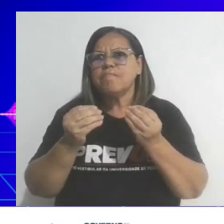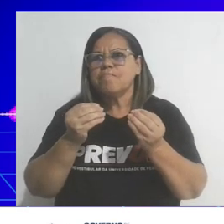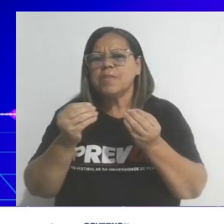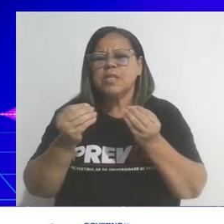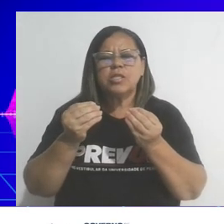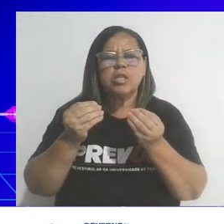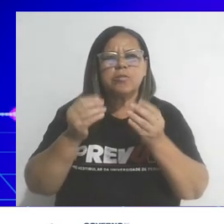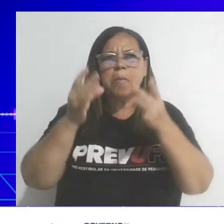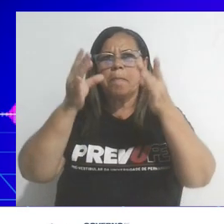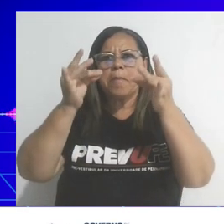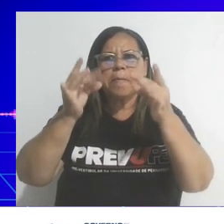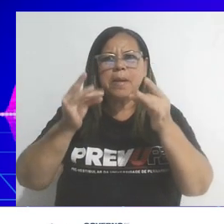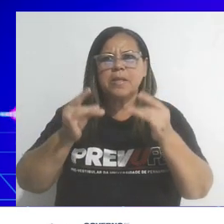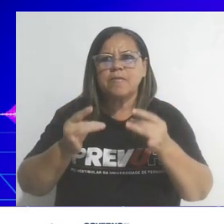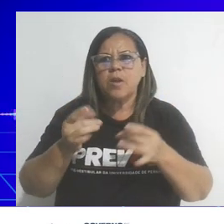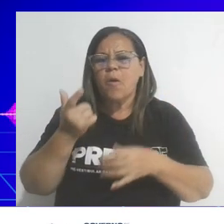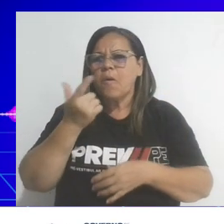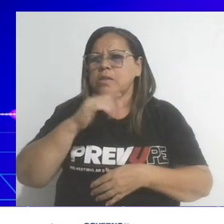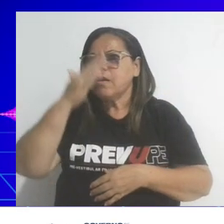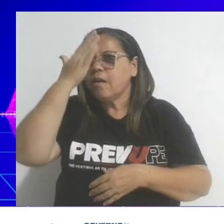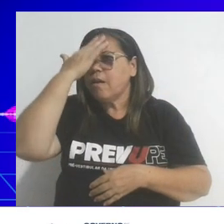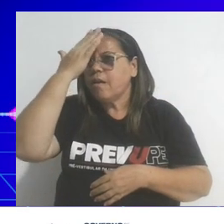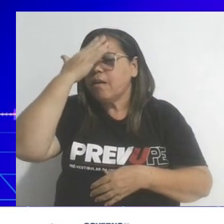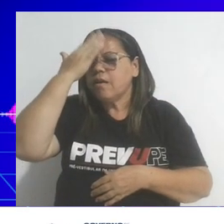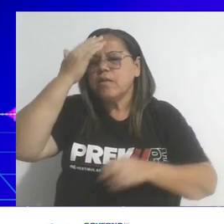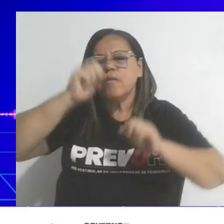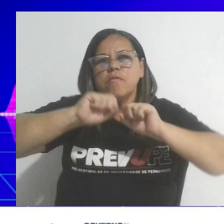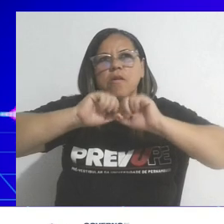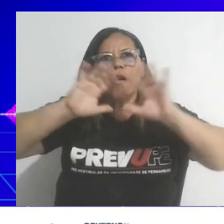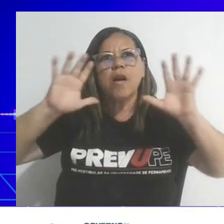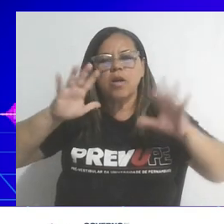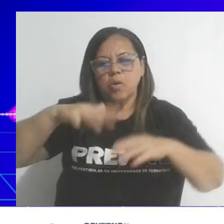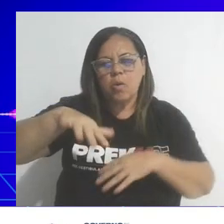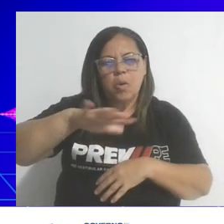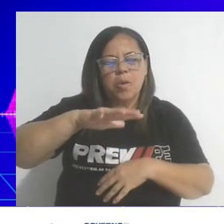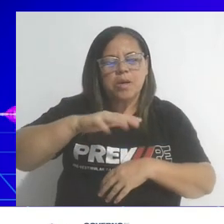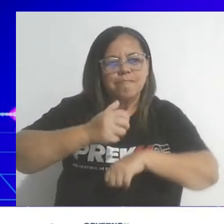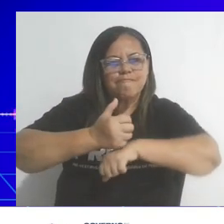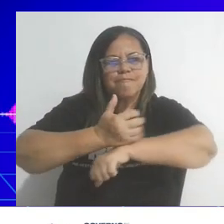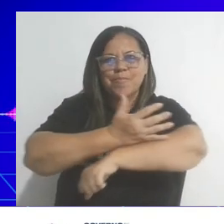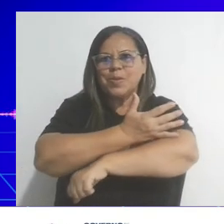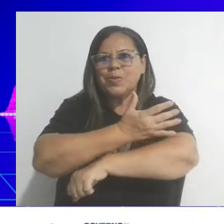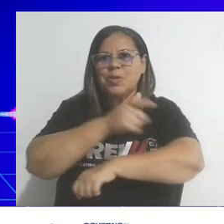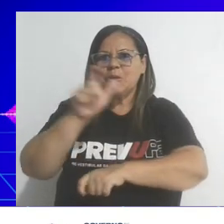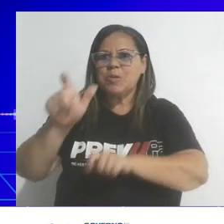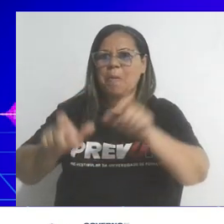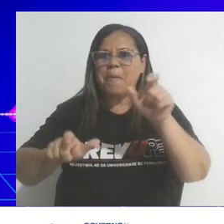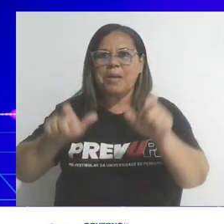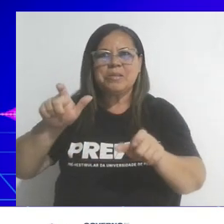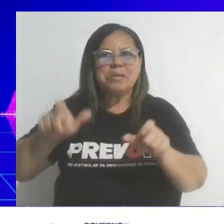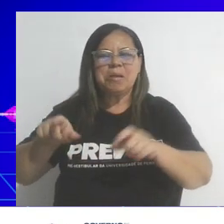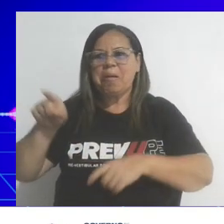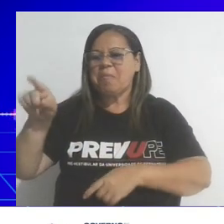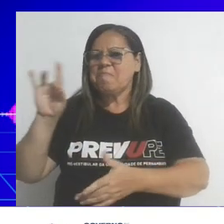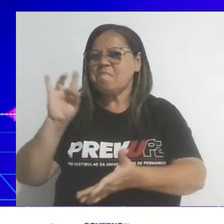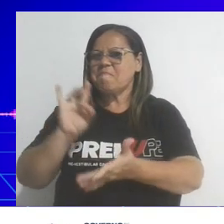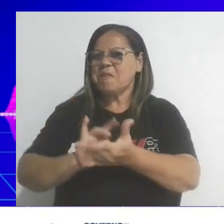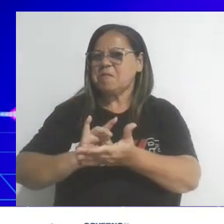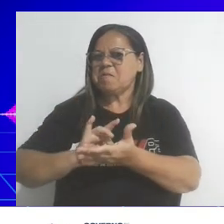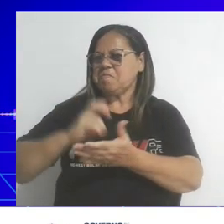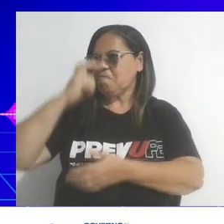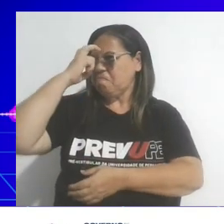você conseguia imaginar tudo desde o ambiente até as emoções dos personagens gente o cara era um verdadeiro